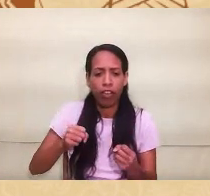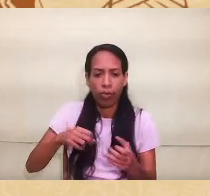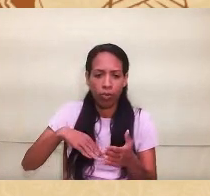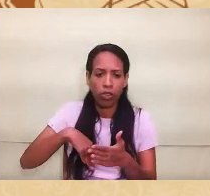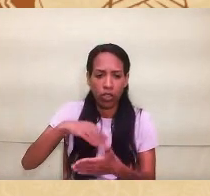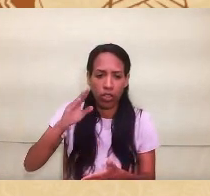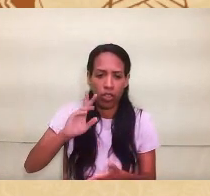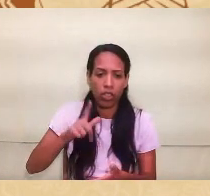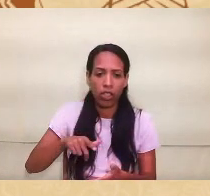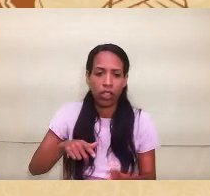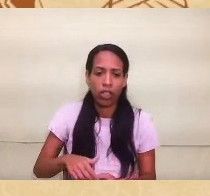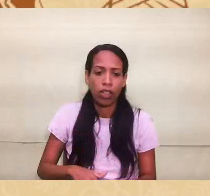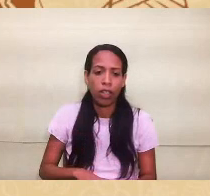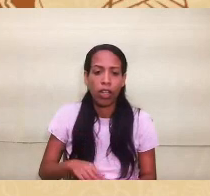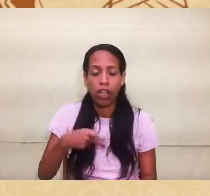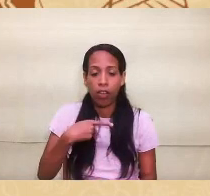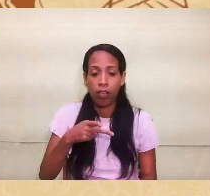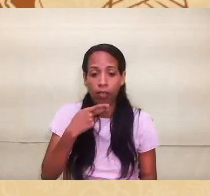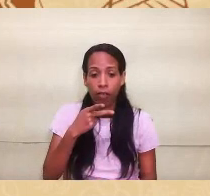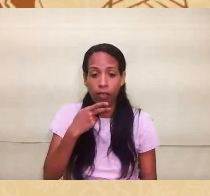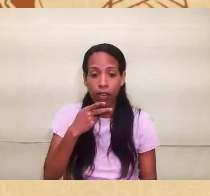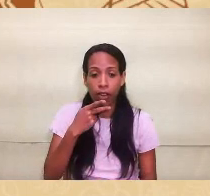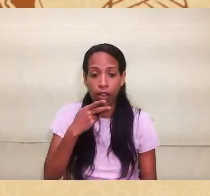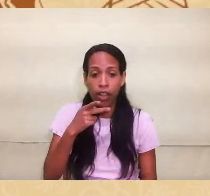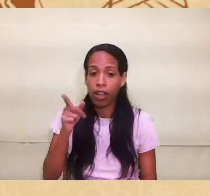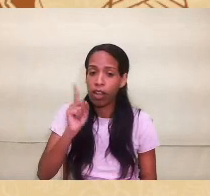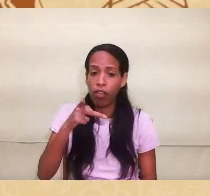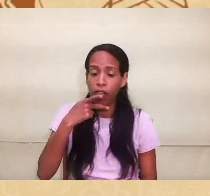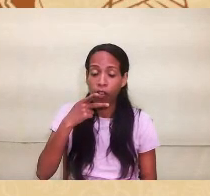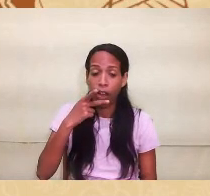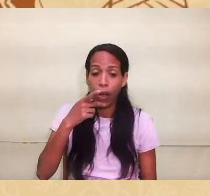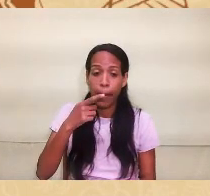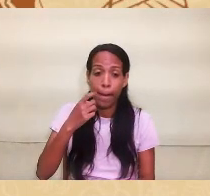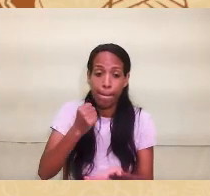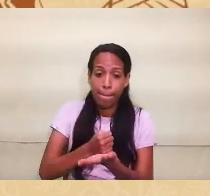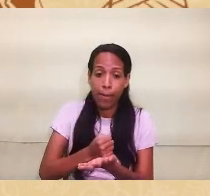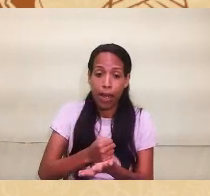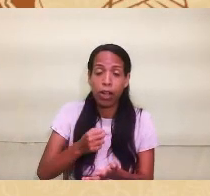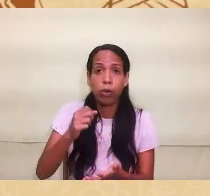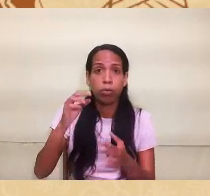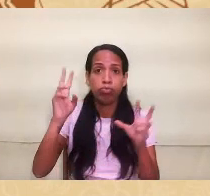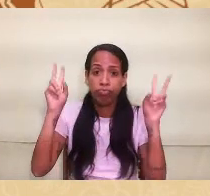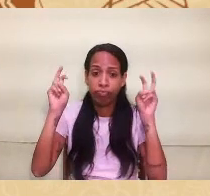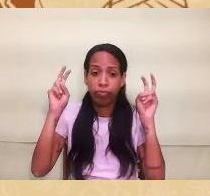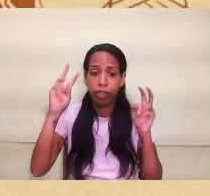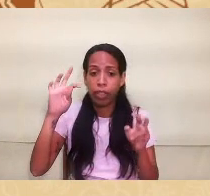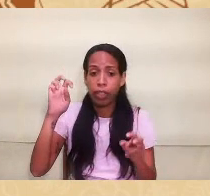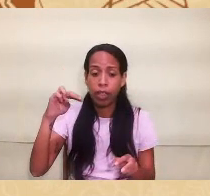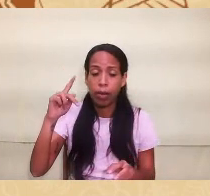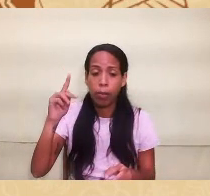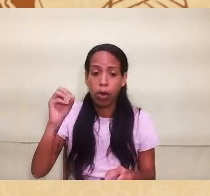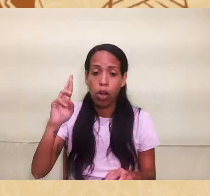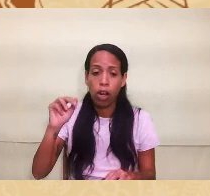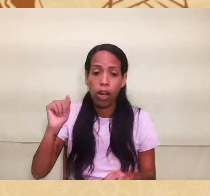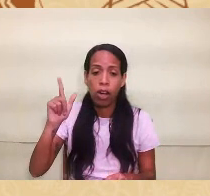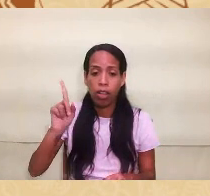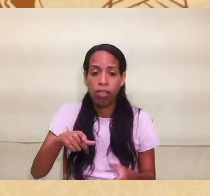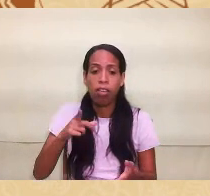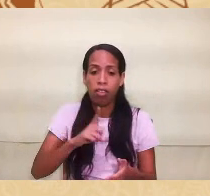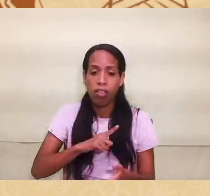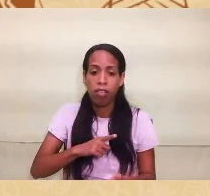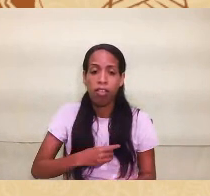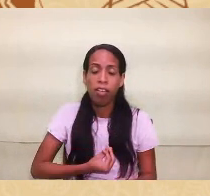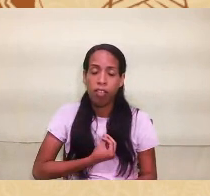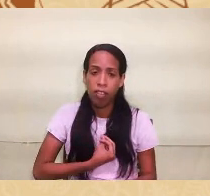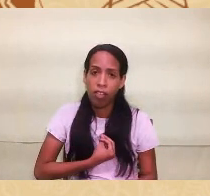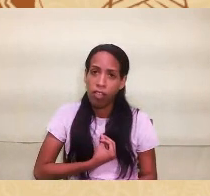tocar o barco. Não vou falar hoje do marco temporal, que não é o tema central, mas a gente está vivendo uma luta contra o